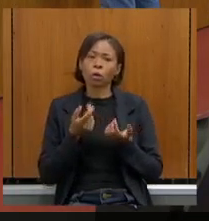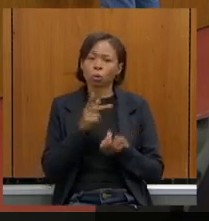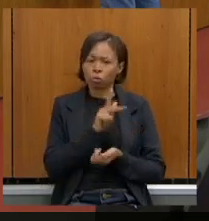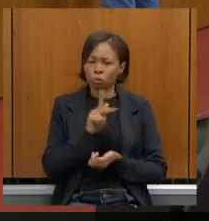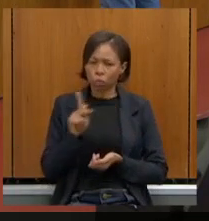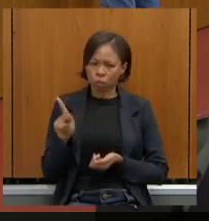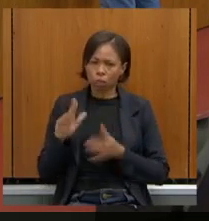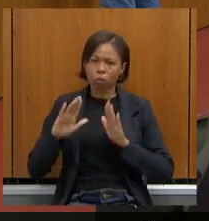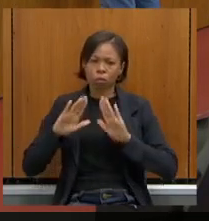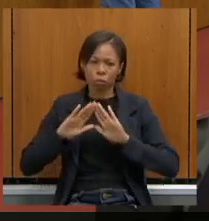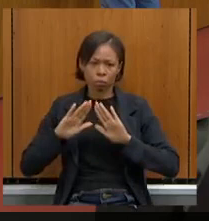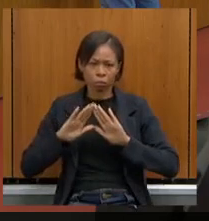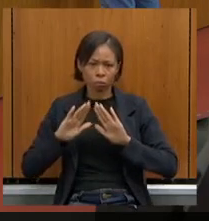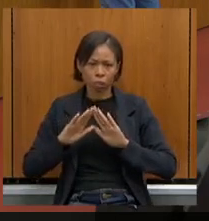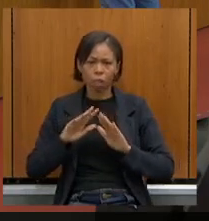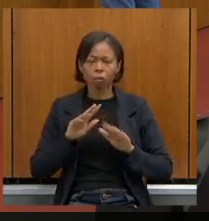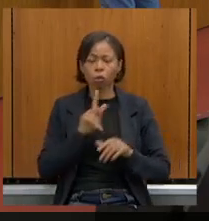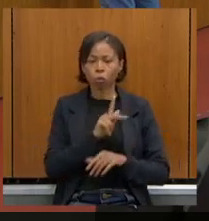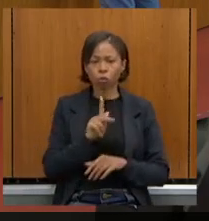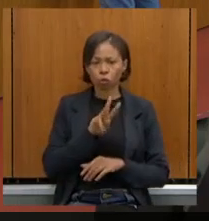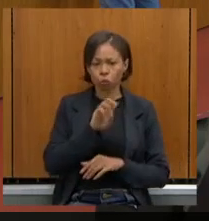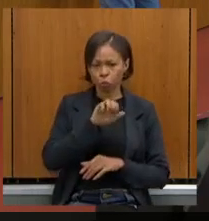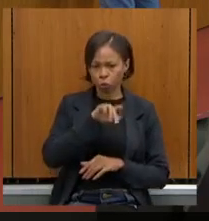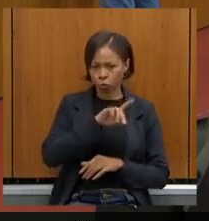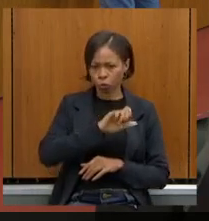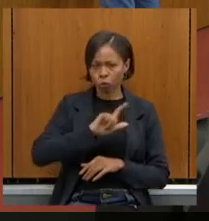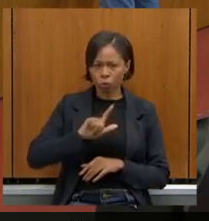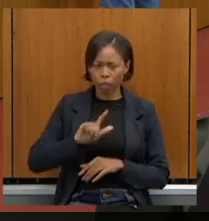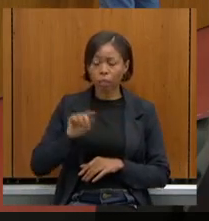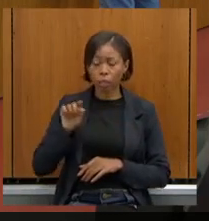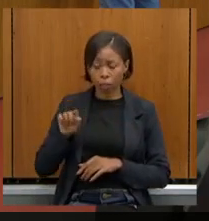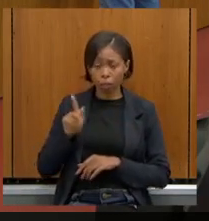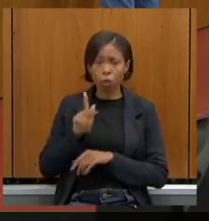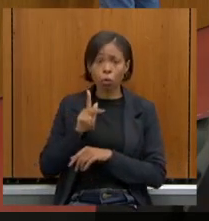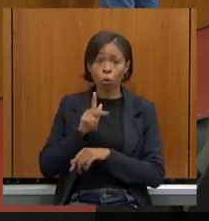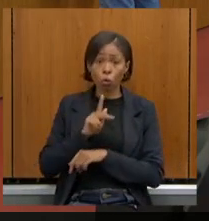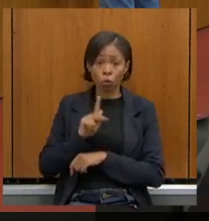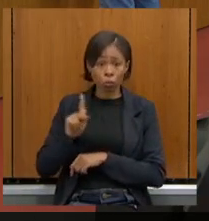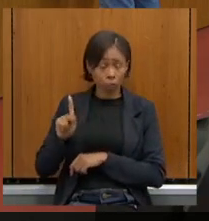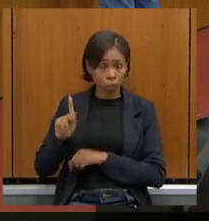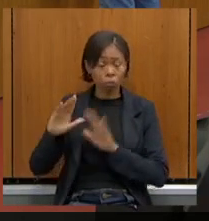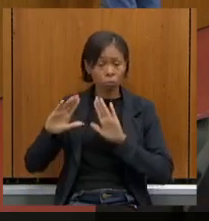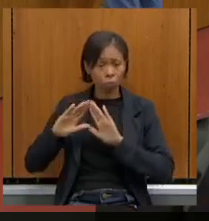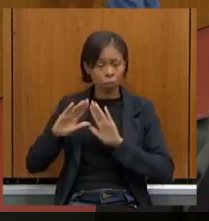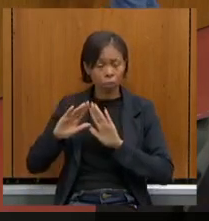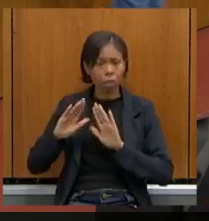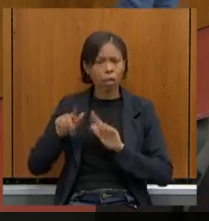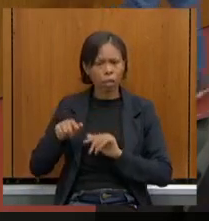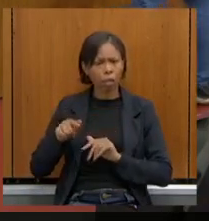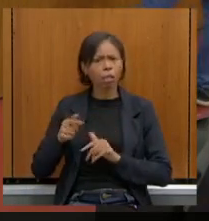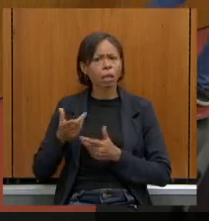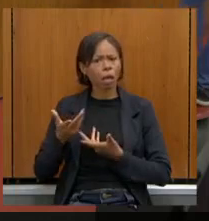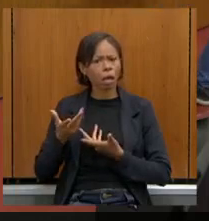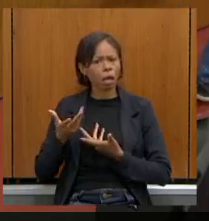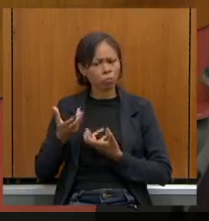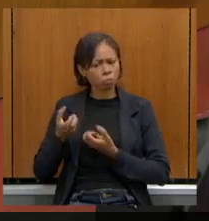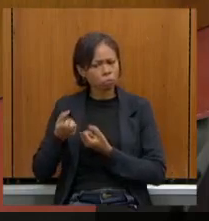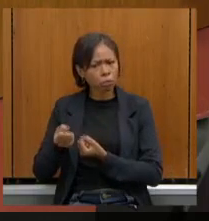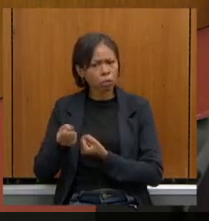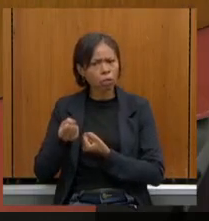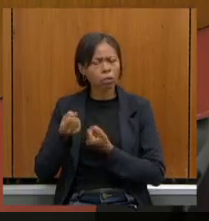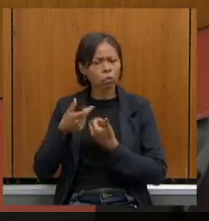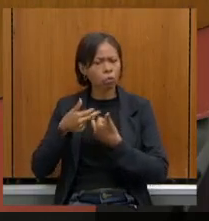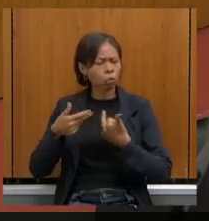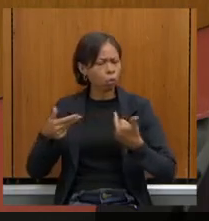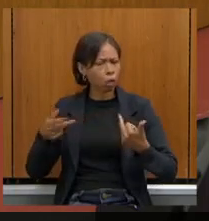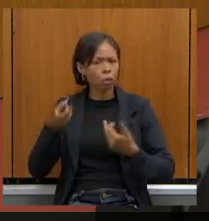que tem sido muito solícito às demandas inerentes à Comissão de Cultura, enfim, a todas as comissões,